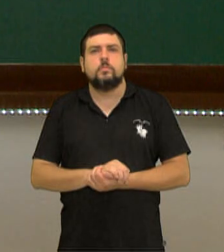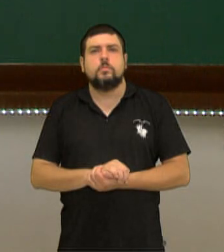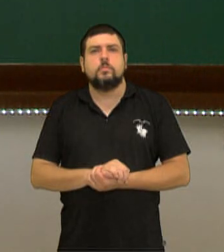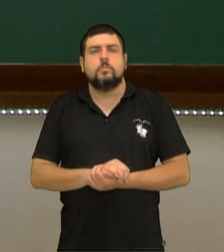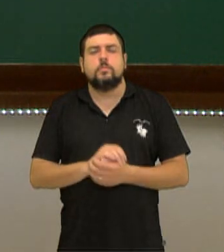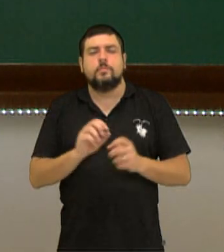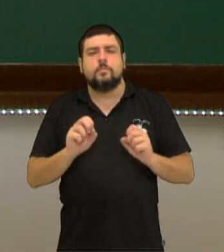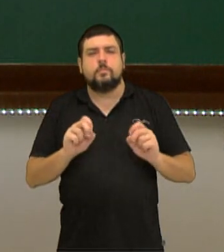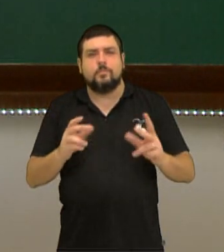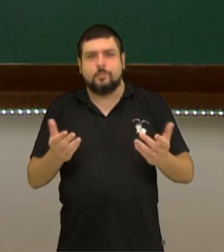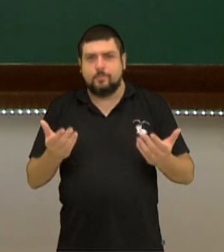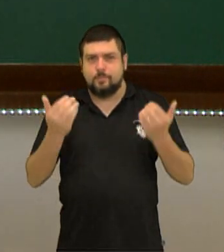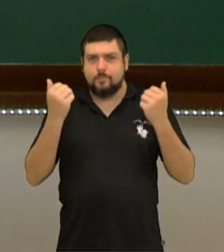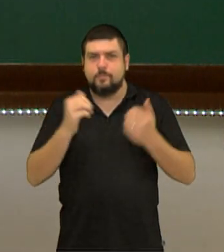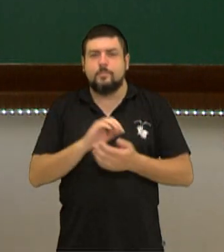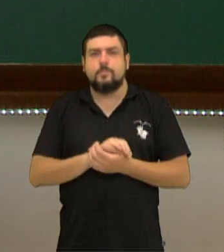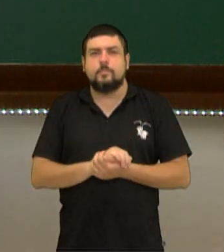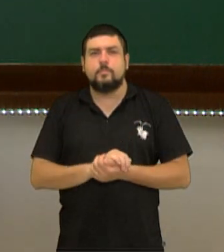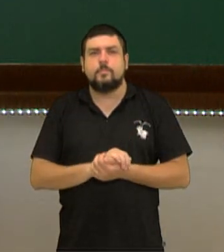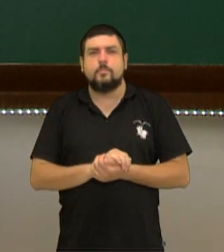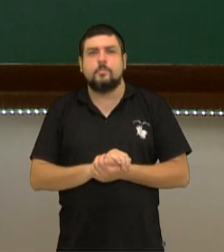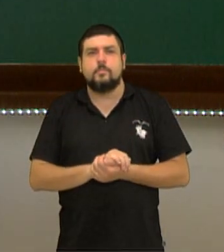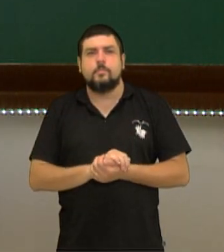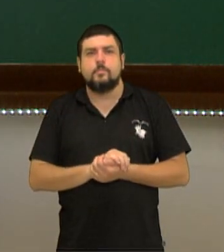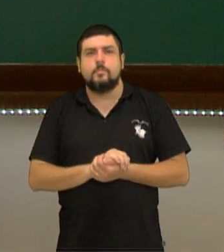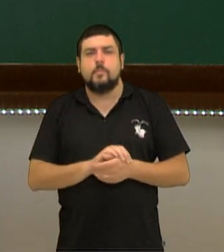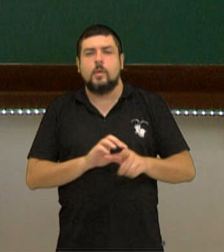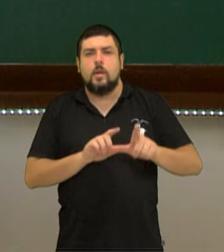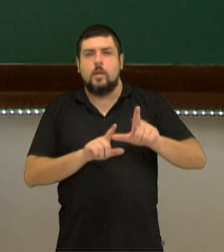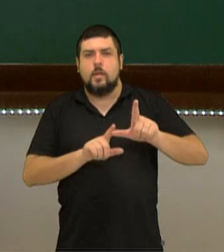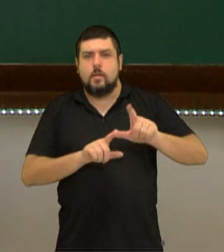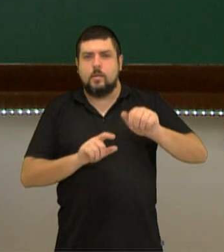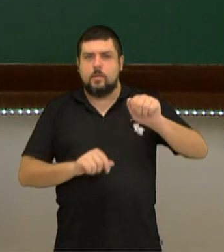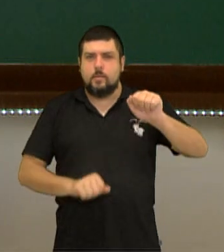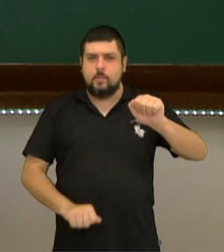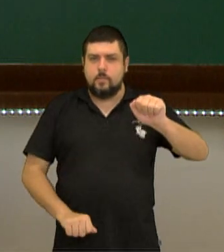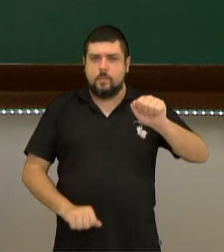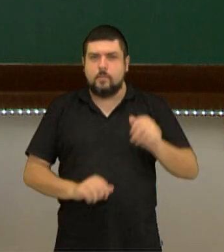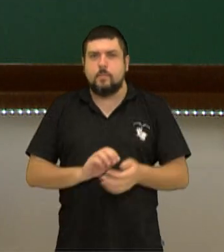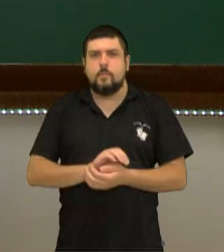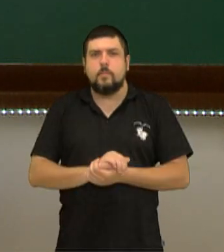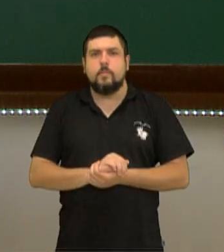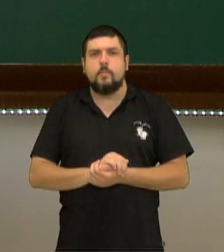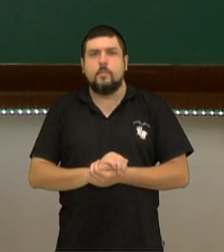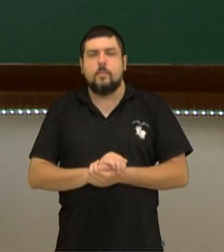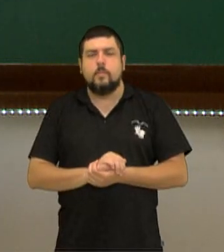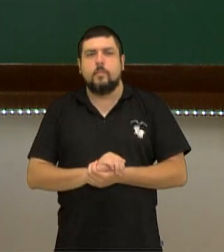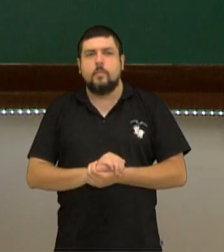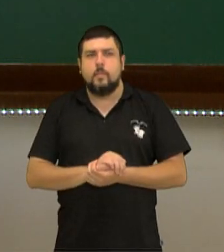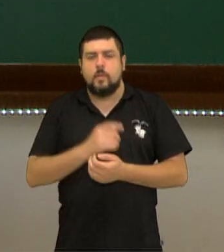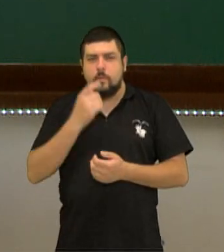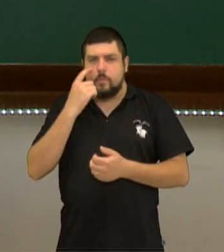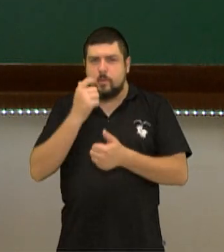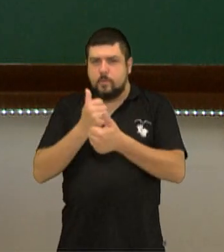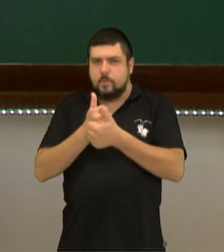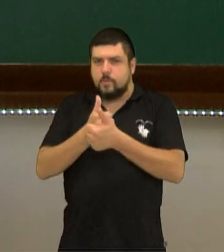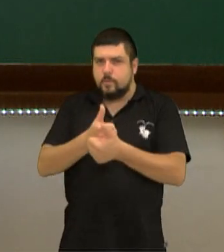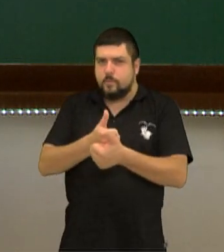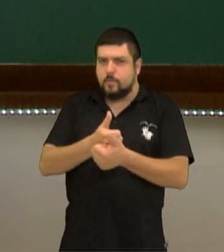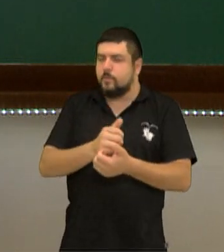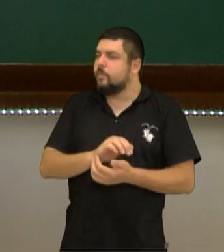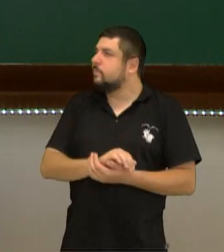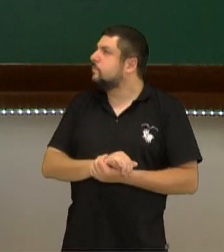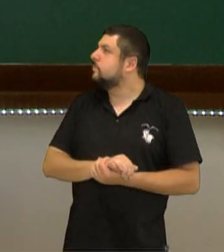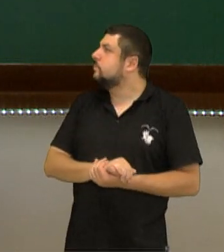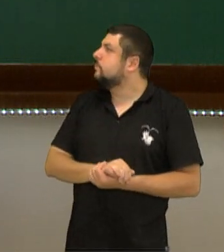Vamos lá? Então, na letra A, olha lá, resolvemos o que está dentro do parênteses. 7 menos 4, 3.